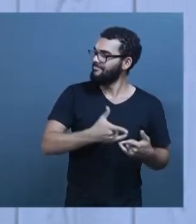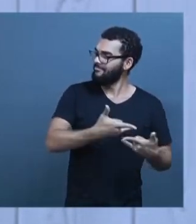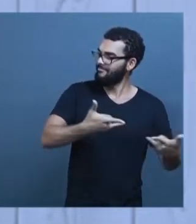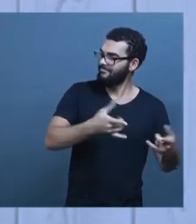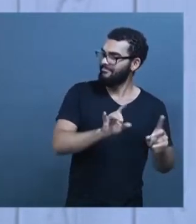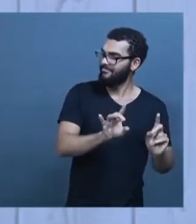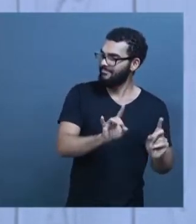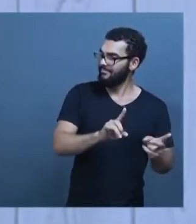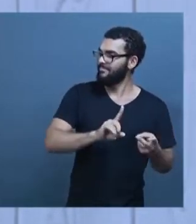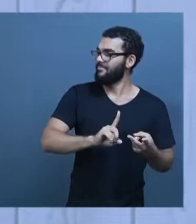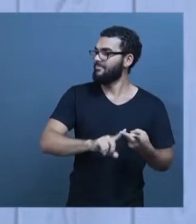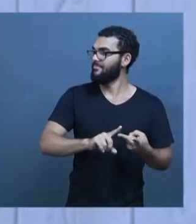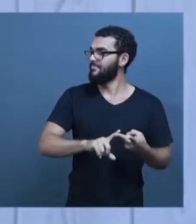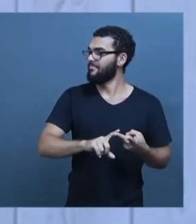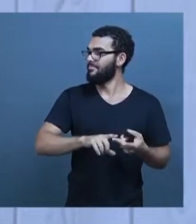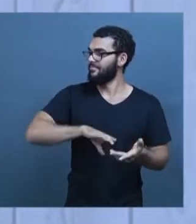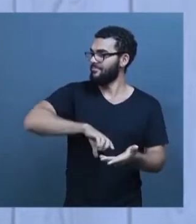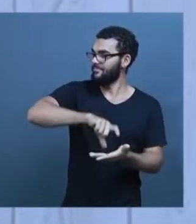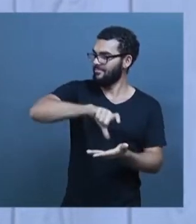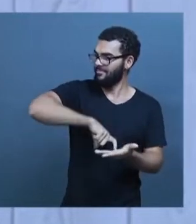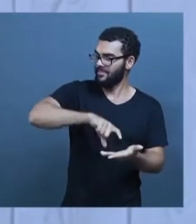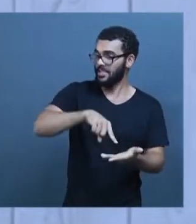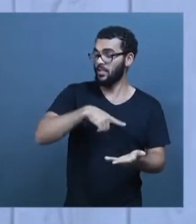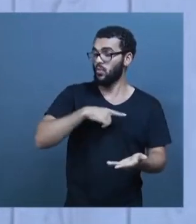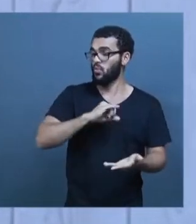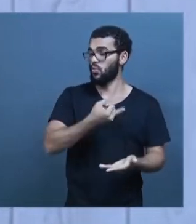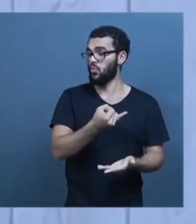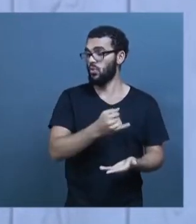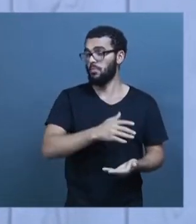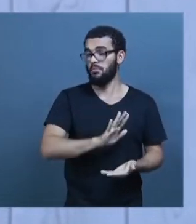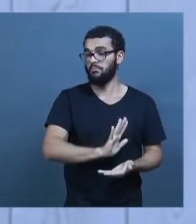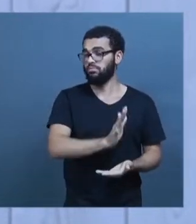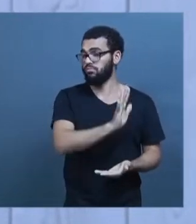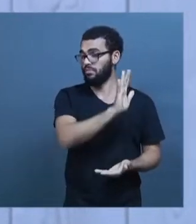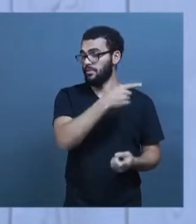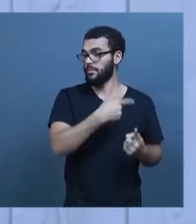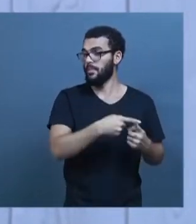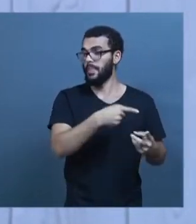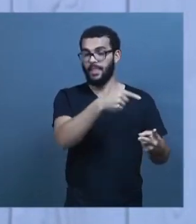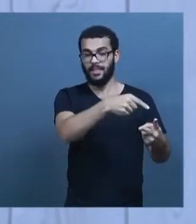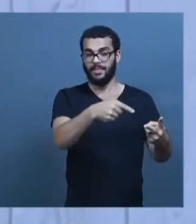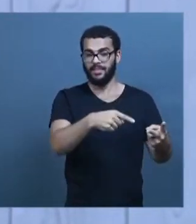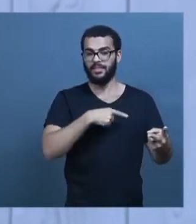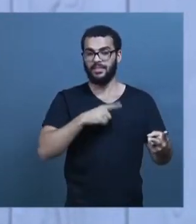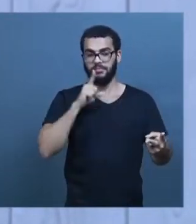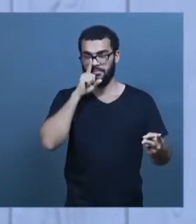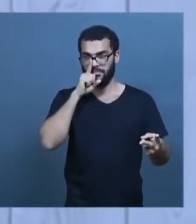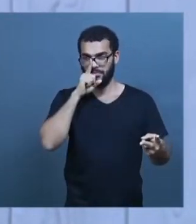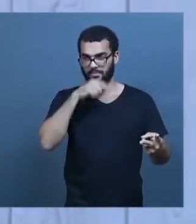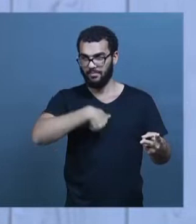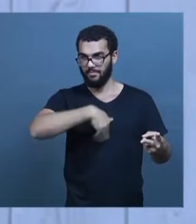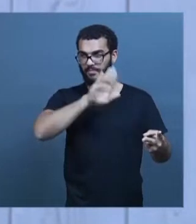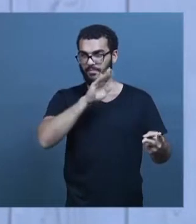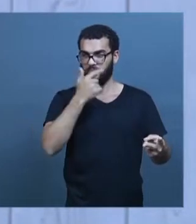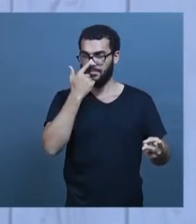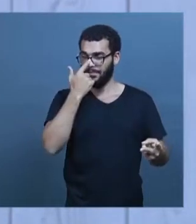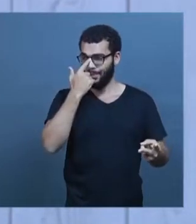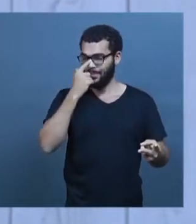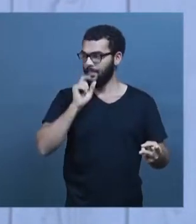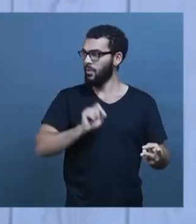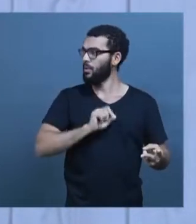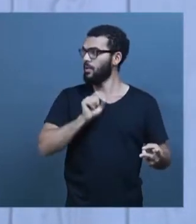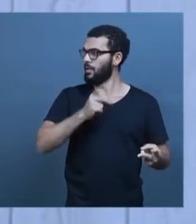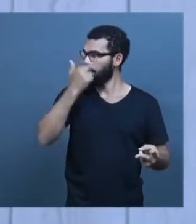de juros elevadas, né? Porque são empréstimos que têm um risco maior. O que as pessoas podem fazer? Elas podem,